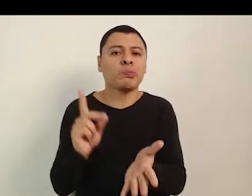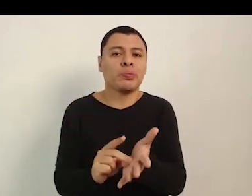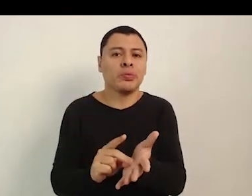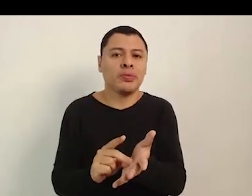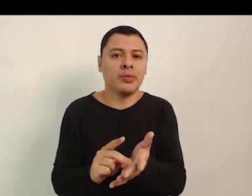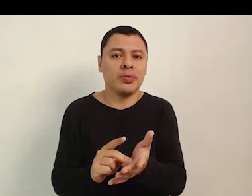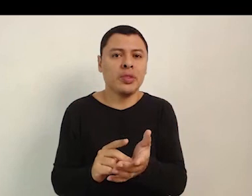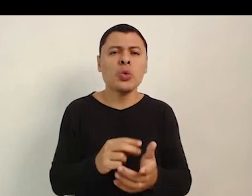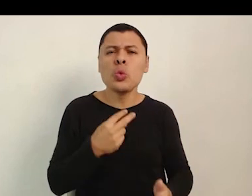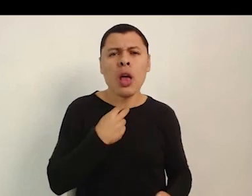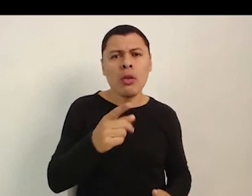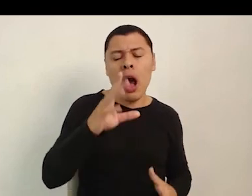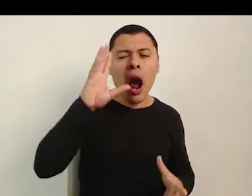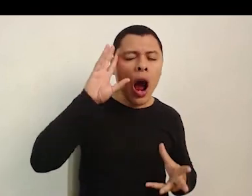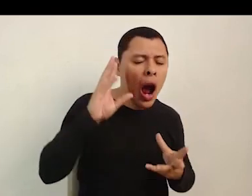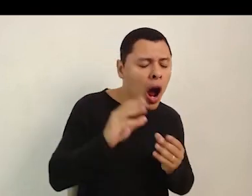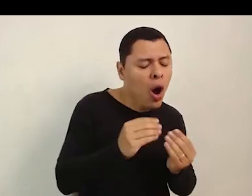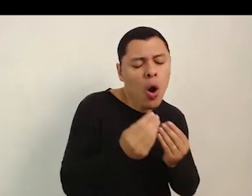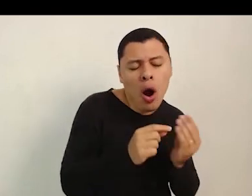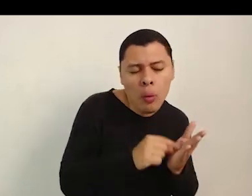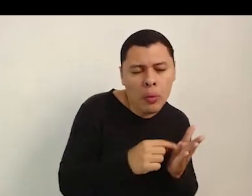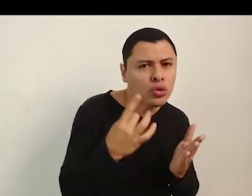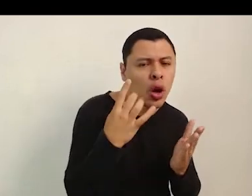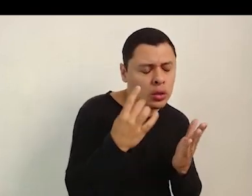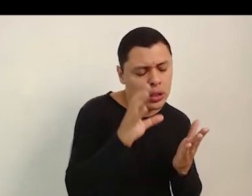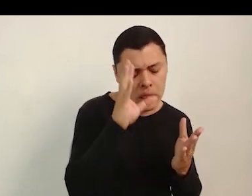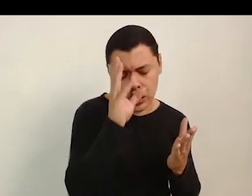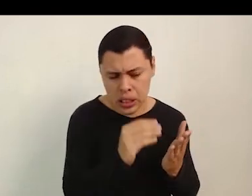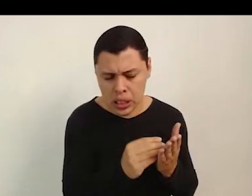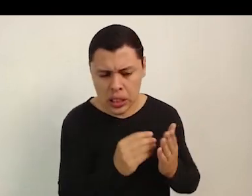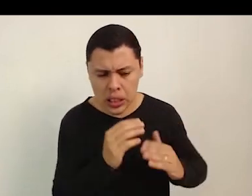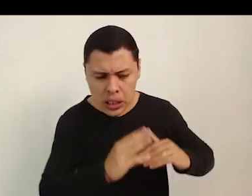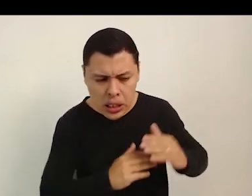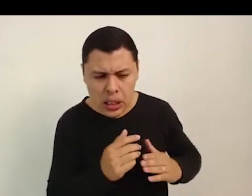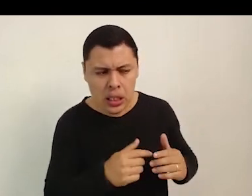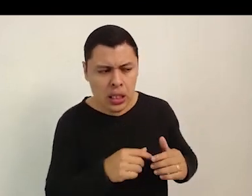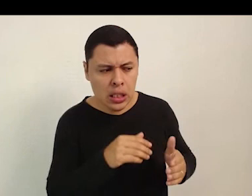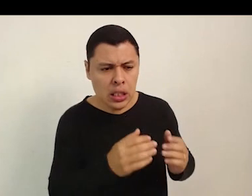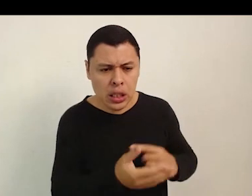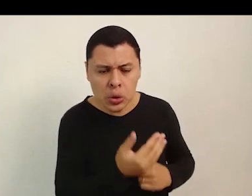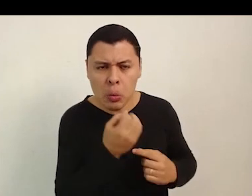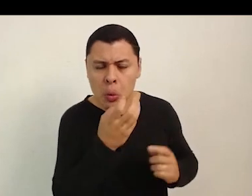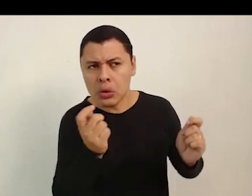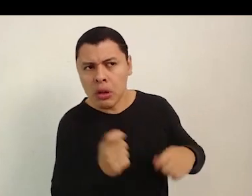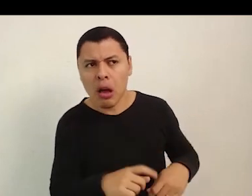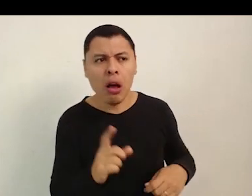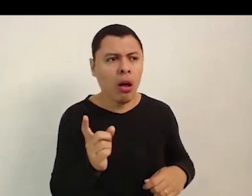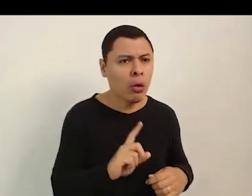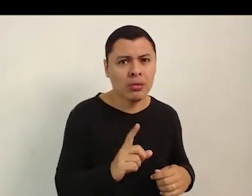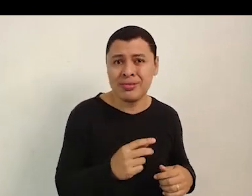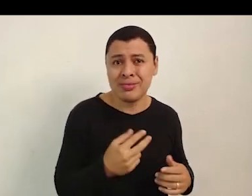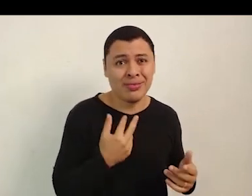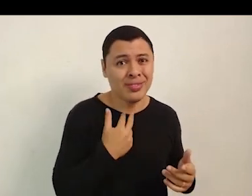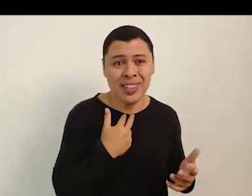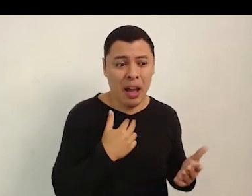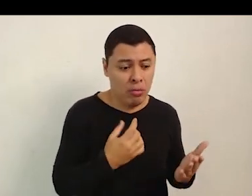como deduzir a experiência, deduzir o domínio da tecnologia assistiva e etc. e tal, se a gente não